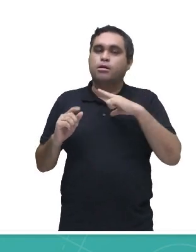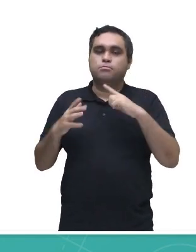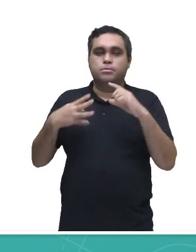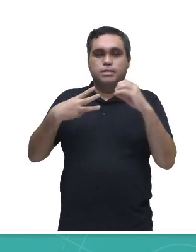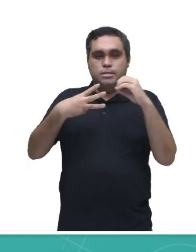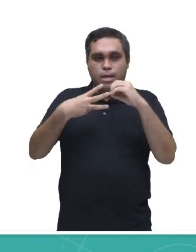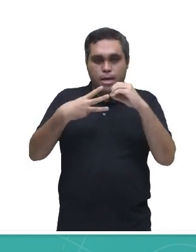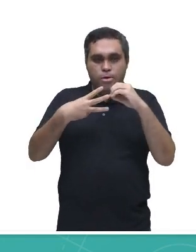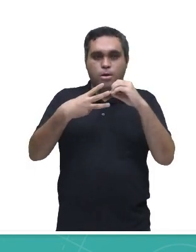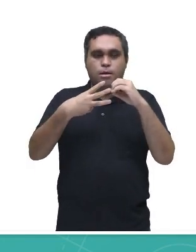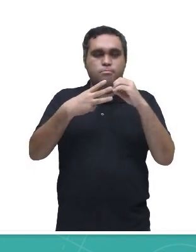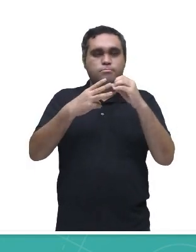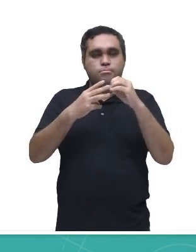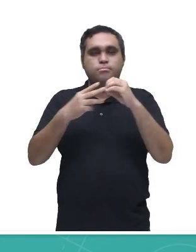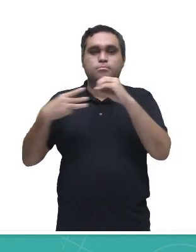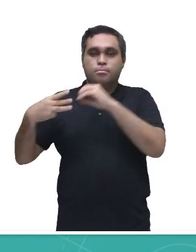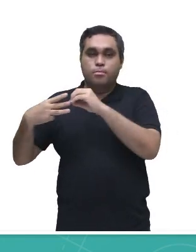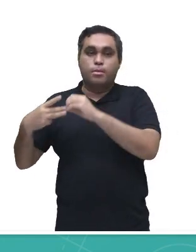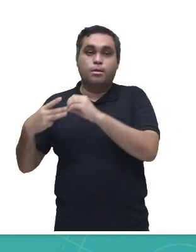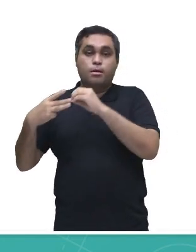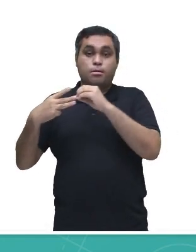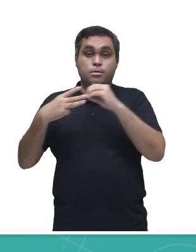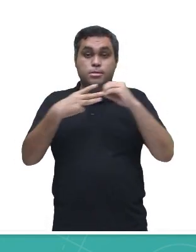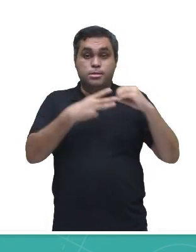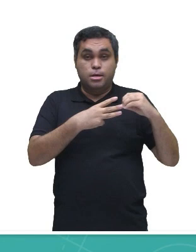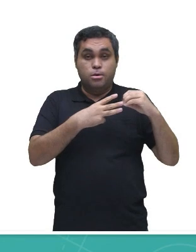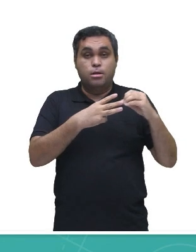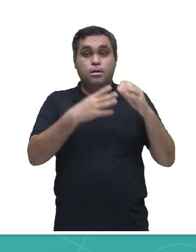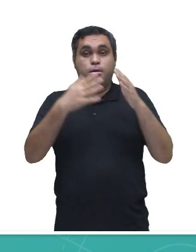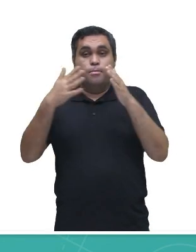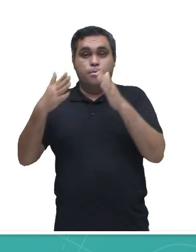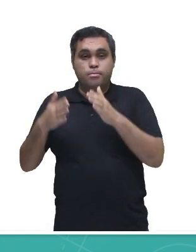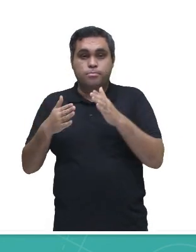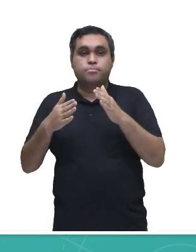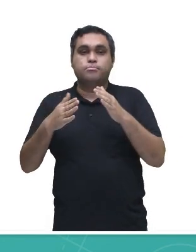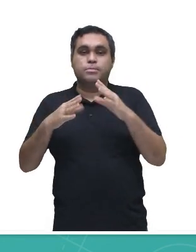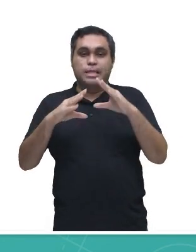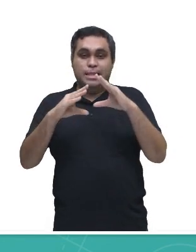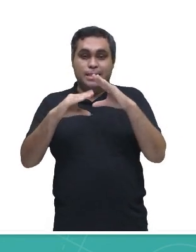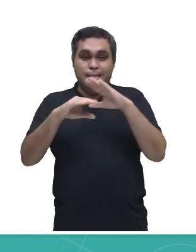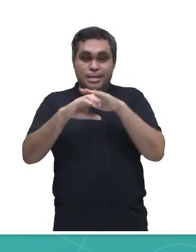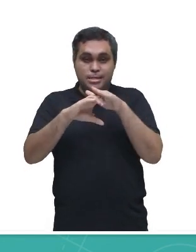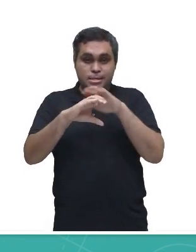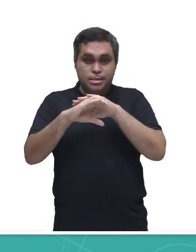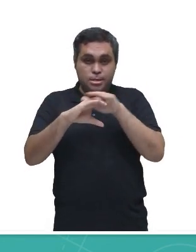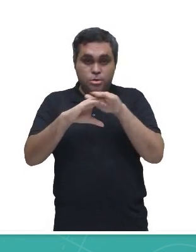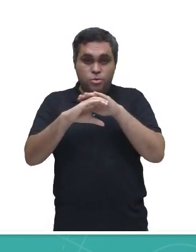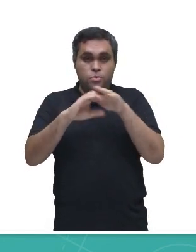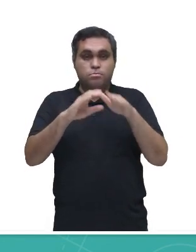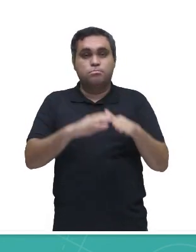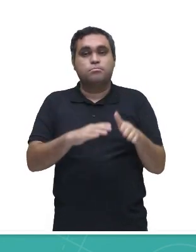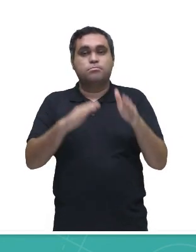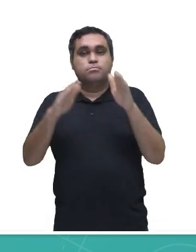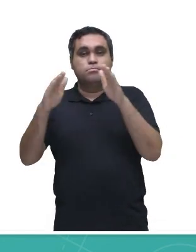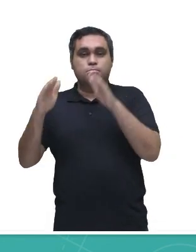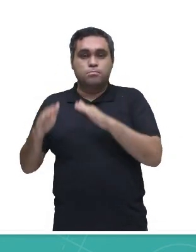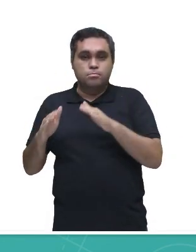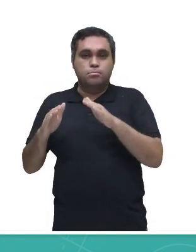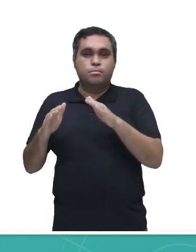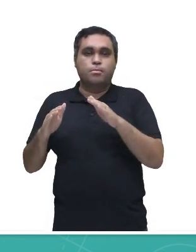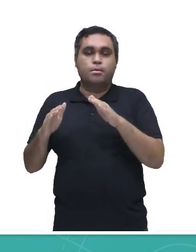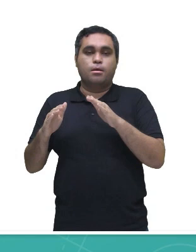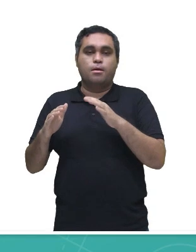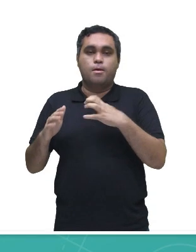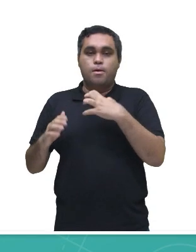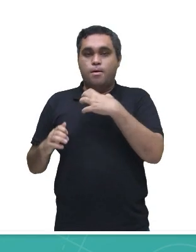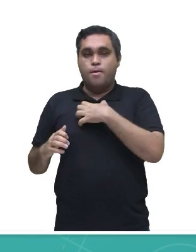depois esse agrupamento de células vai constituir um tecido. Esse tecido vai se organizar